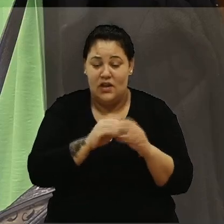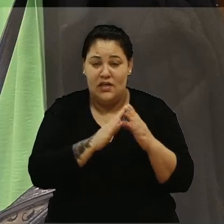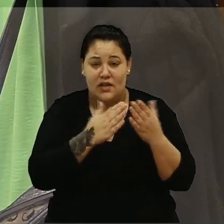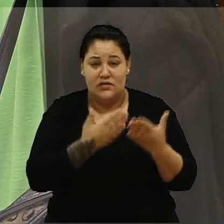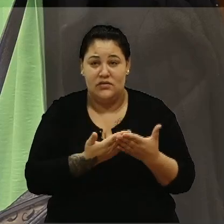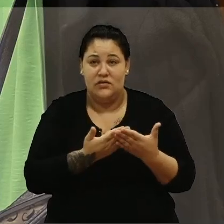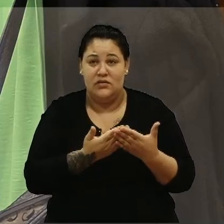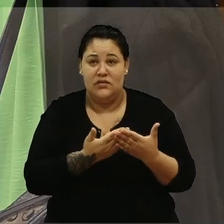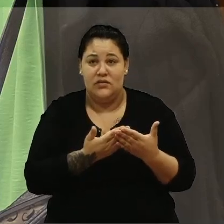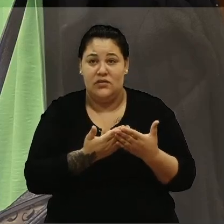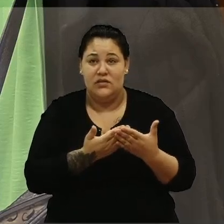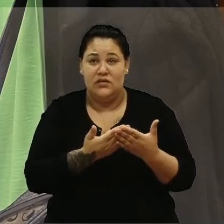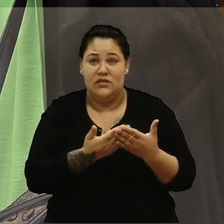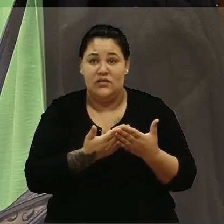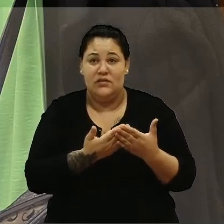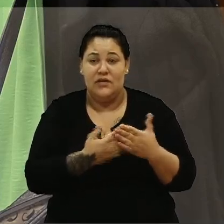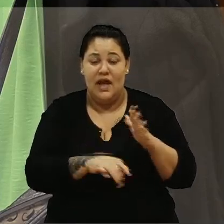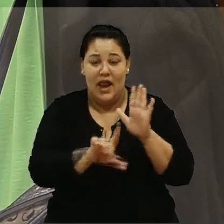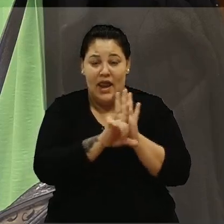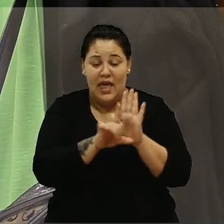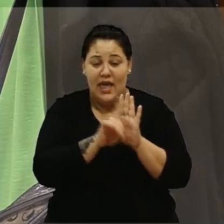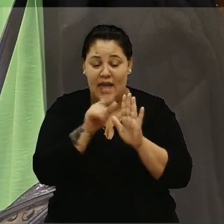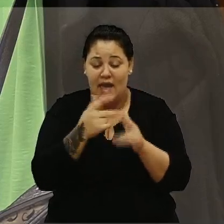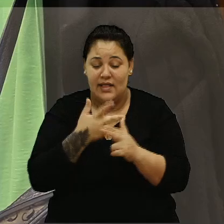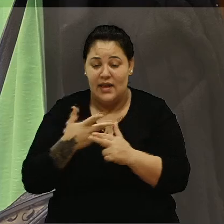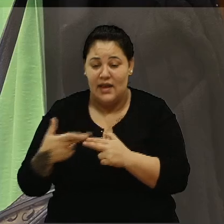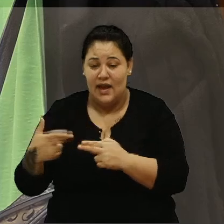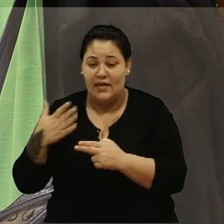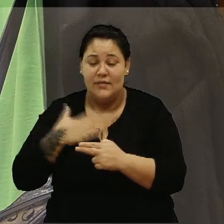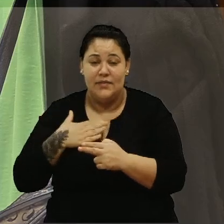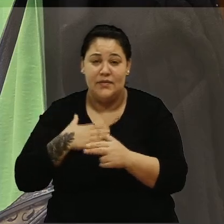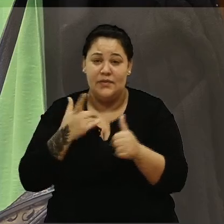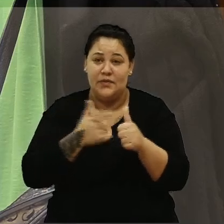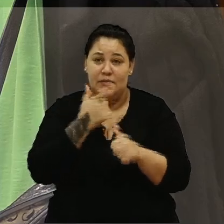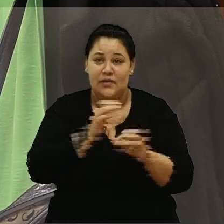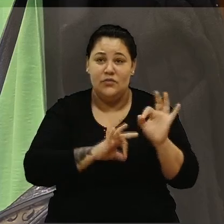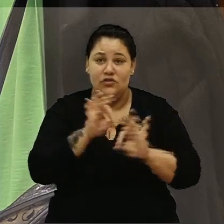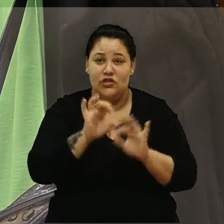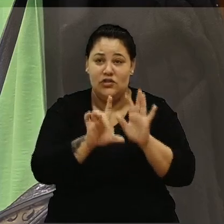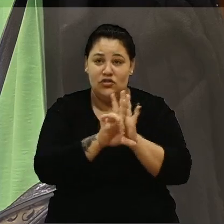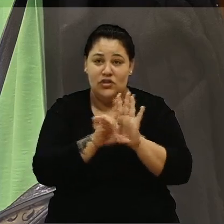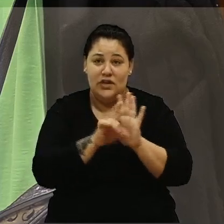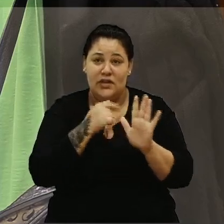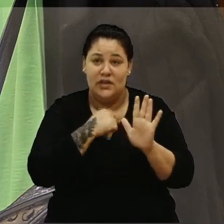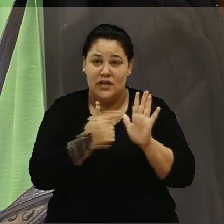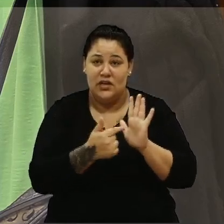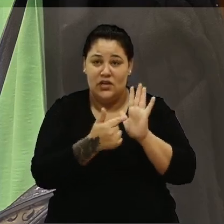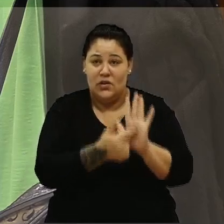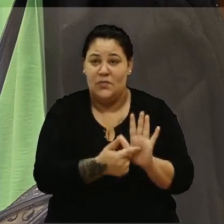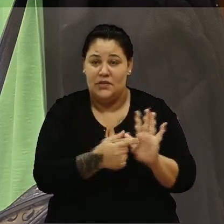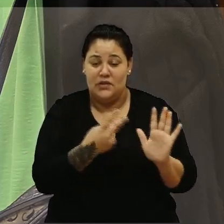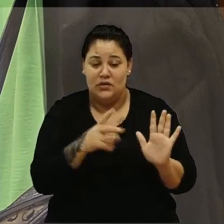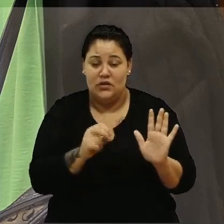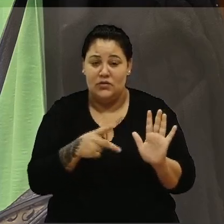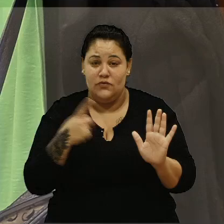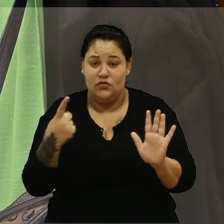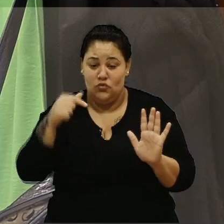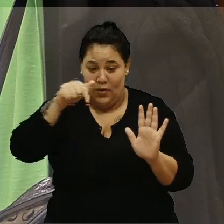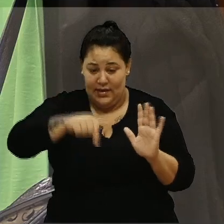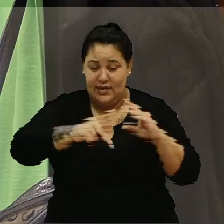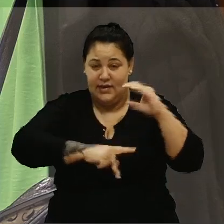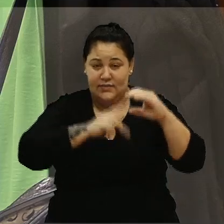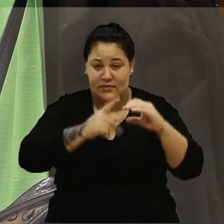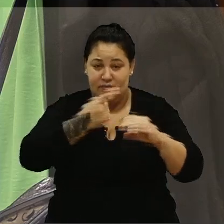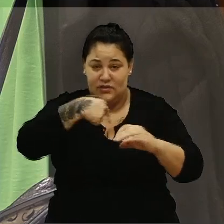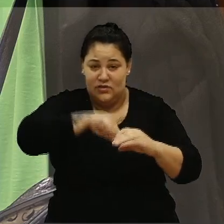Essa lei ela é muito cara para mim, foi o primeiro projeto de lei que eu apresentei em 2021 nesta casa, para que a